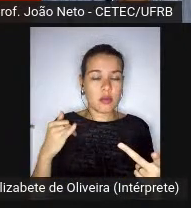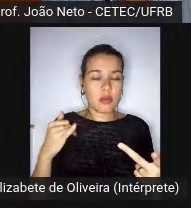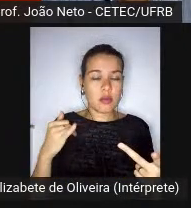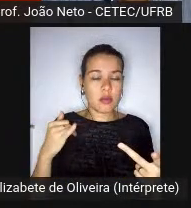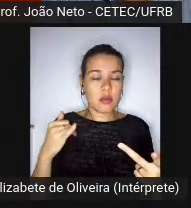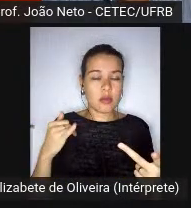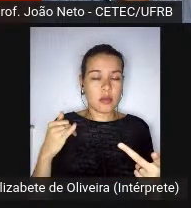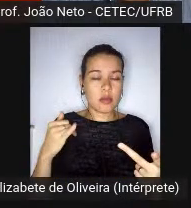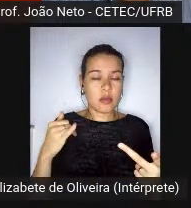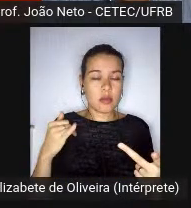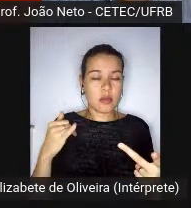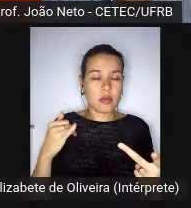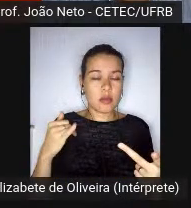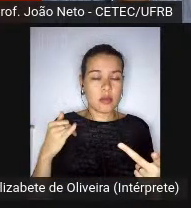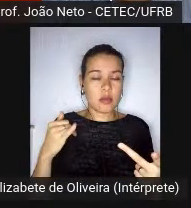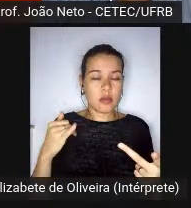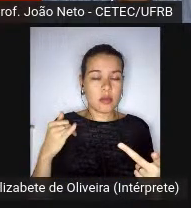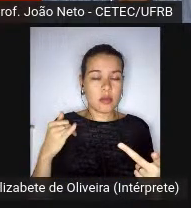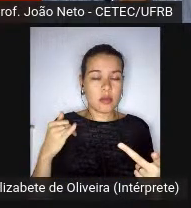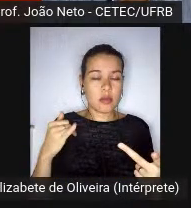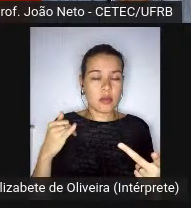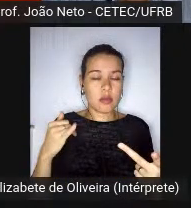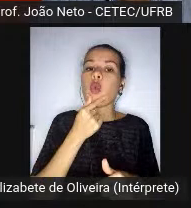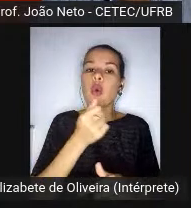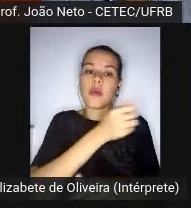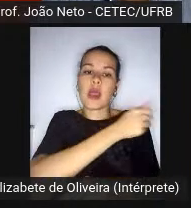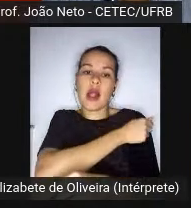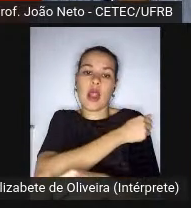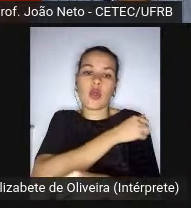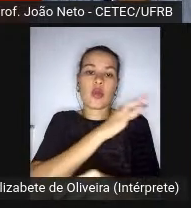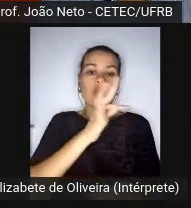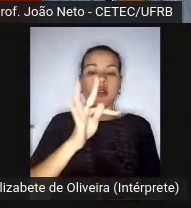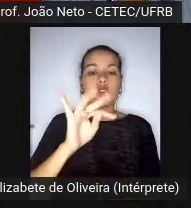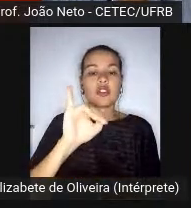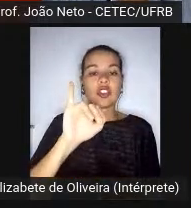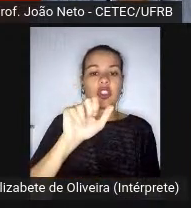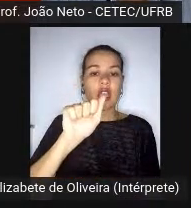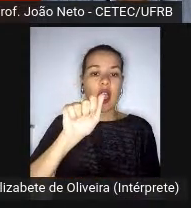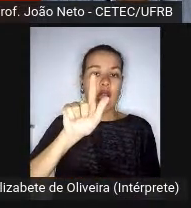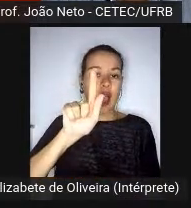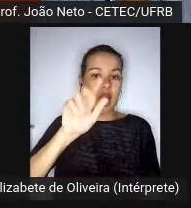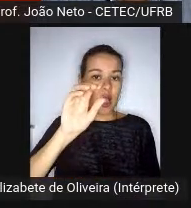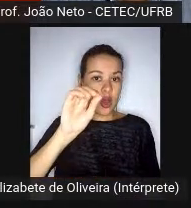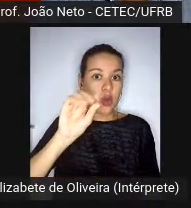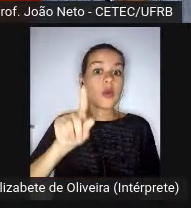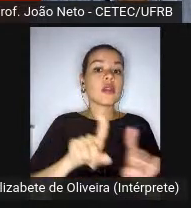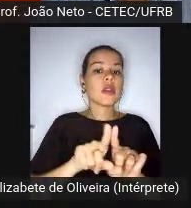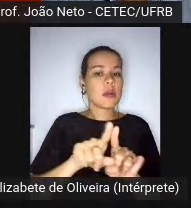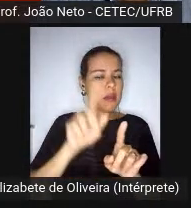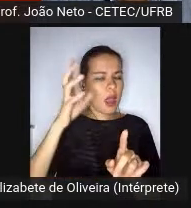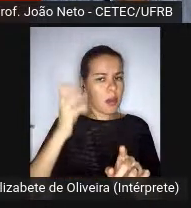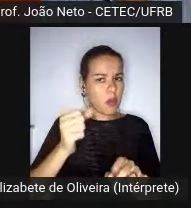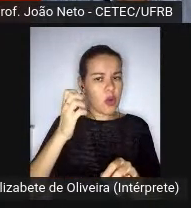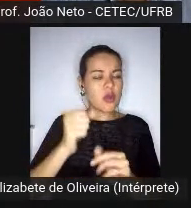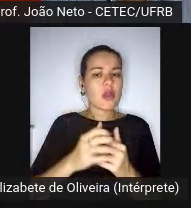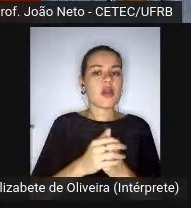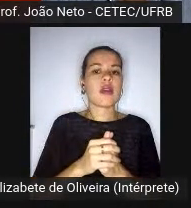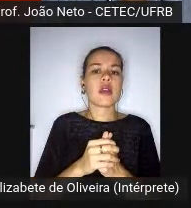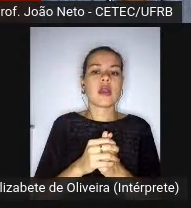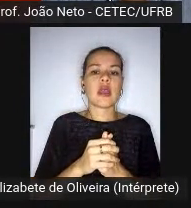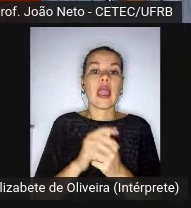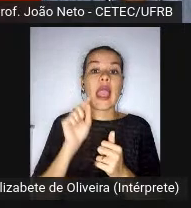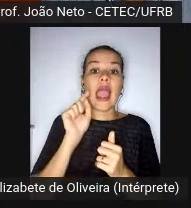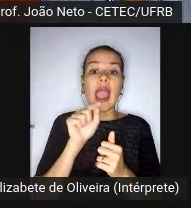é com tiara com o aluno Thiago Almeida e também é bonita e ele desenvolveu um aplicativo